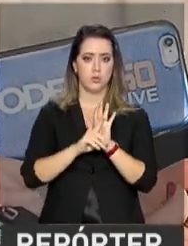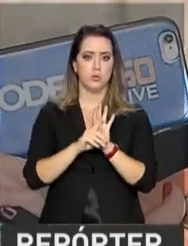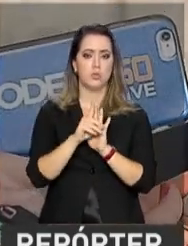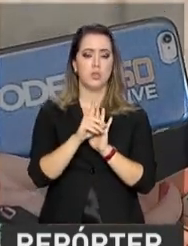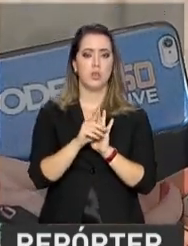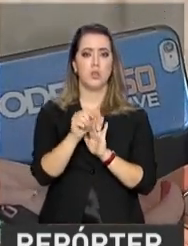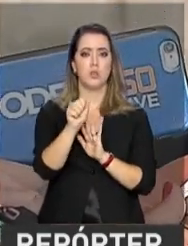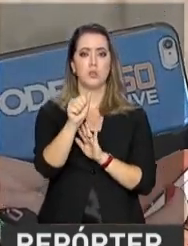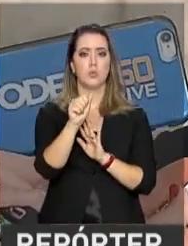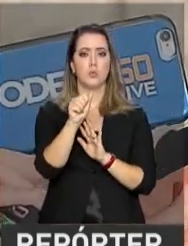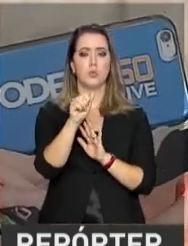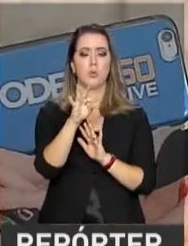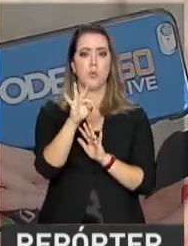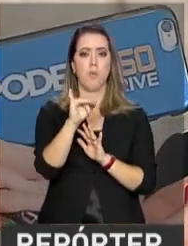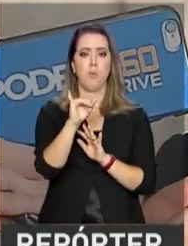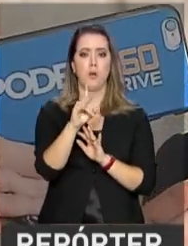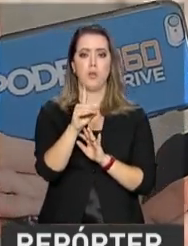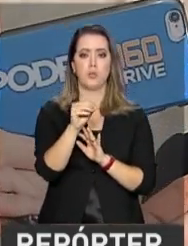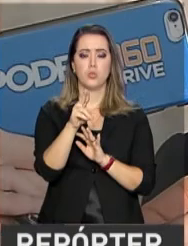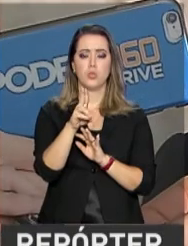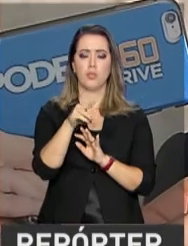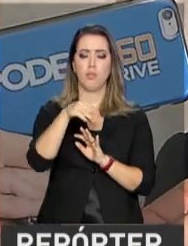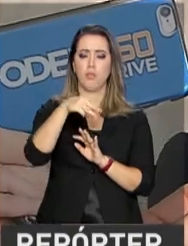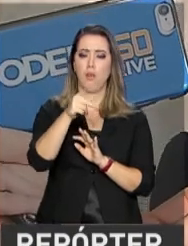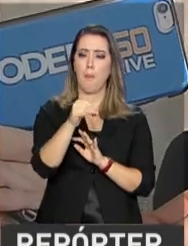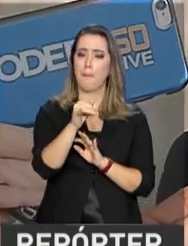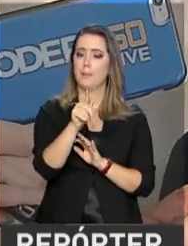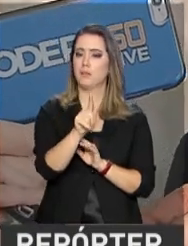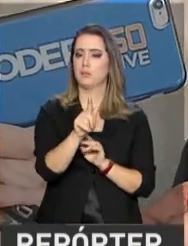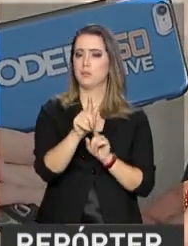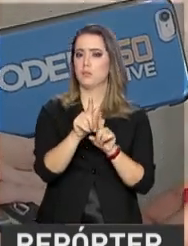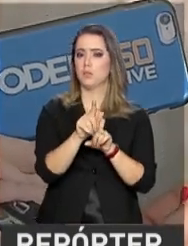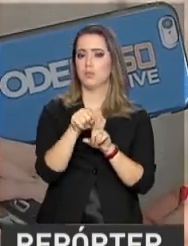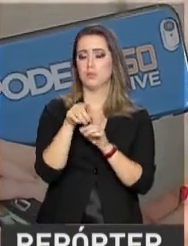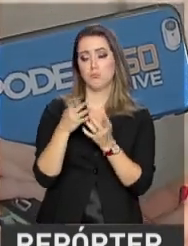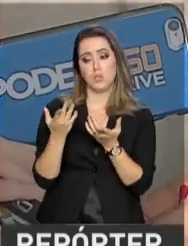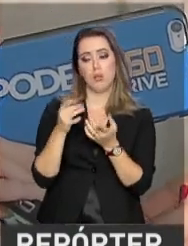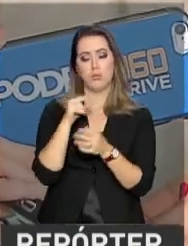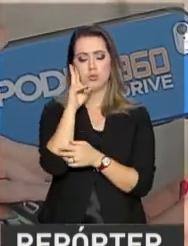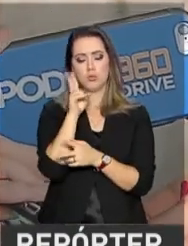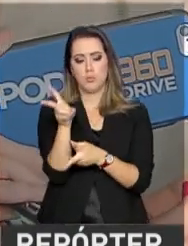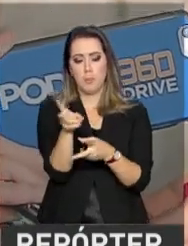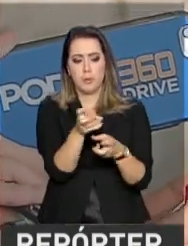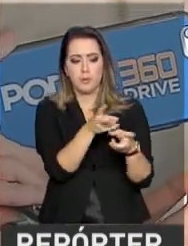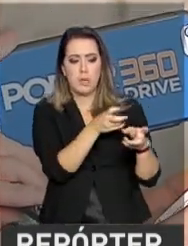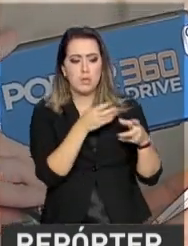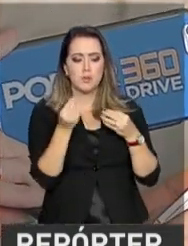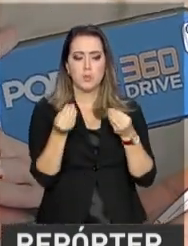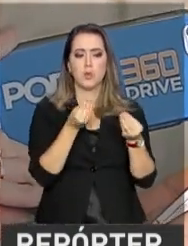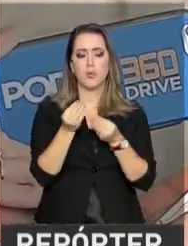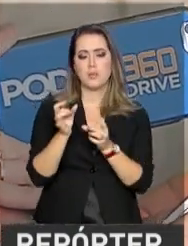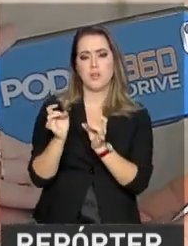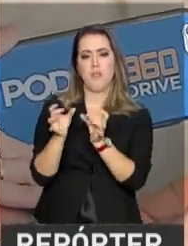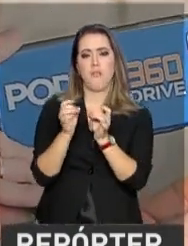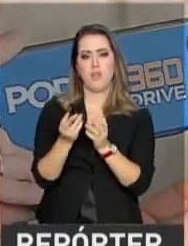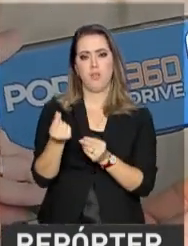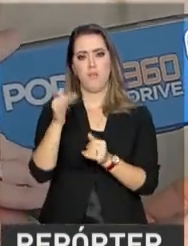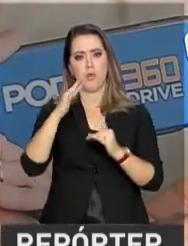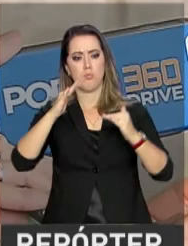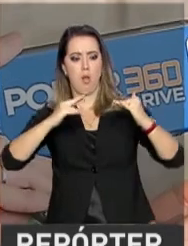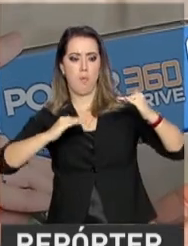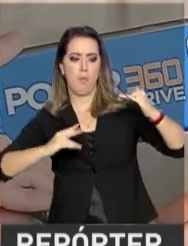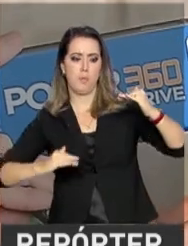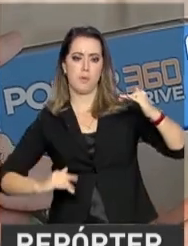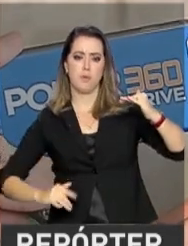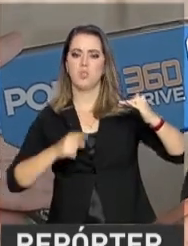e esse mercado ficará portanto sendo observado e havendo a volta da prática